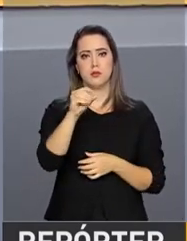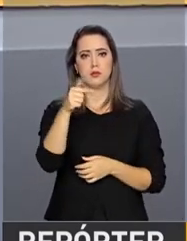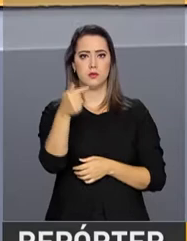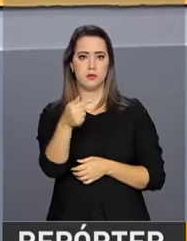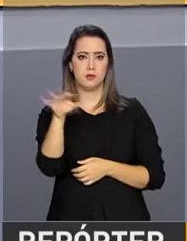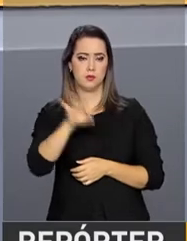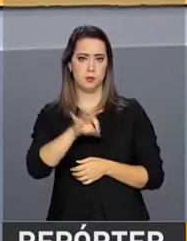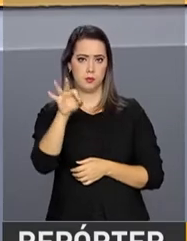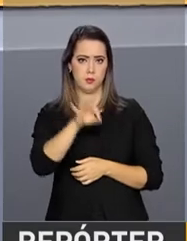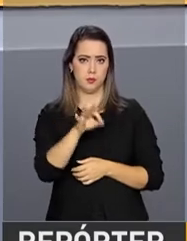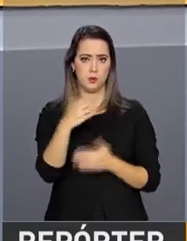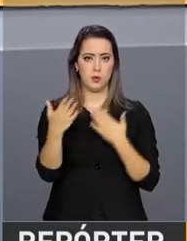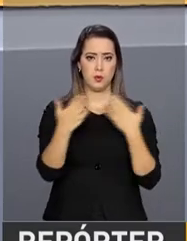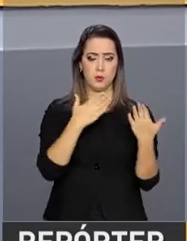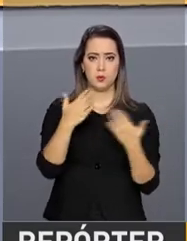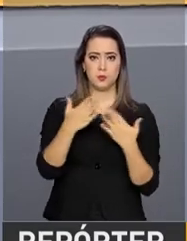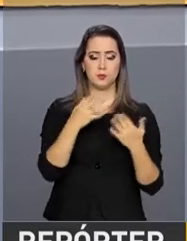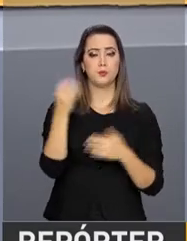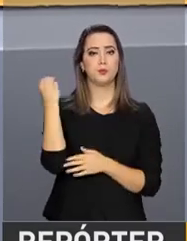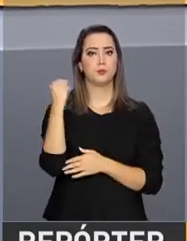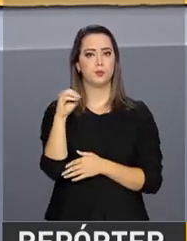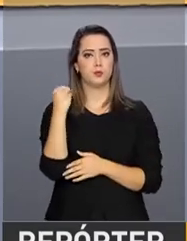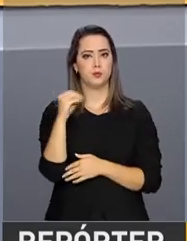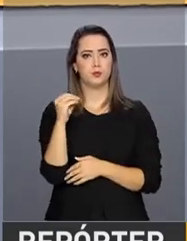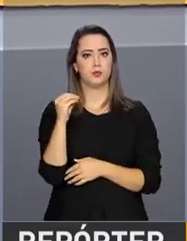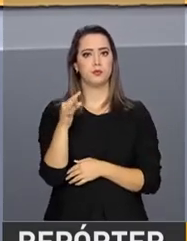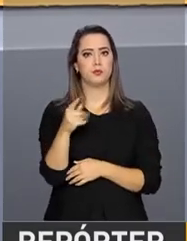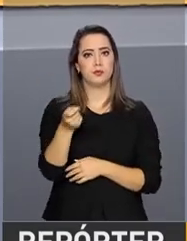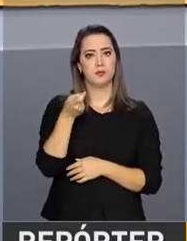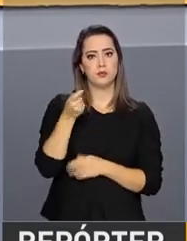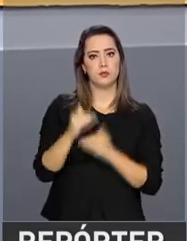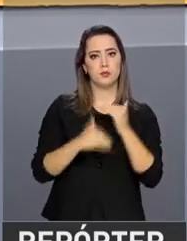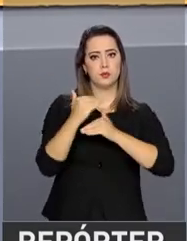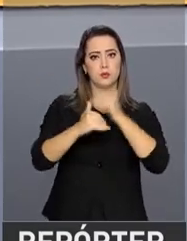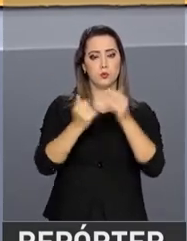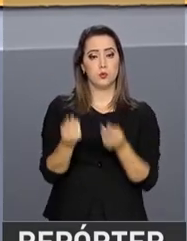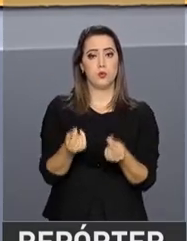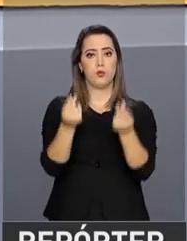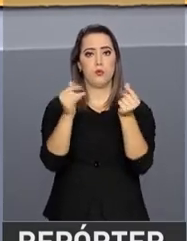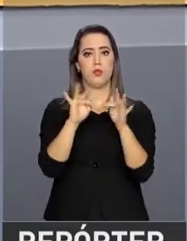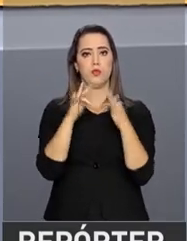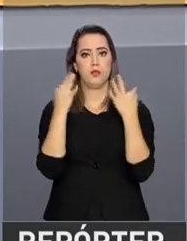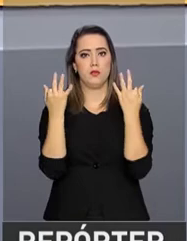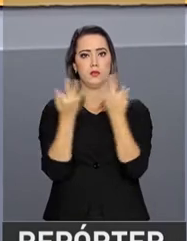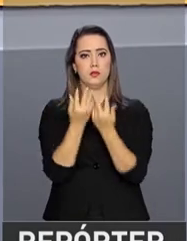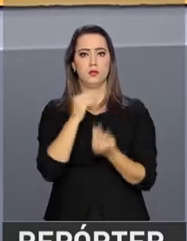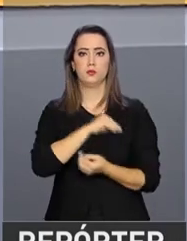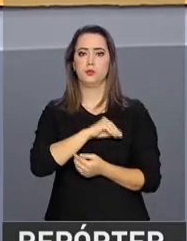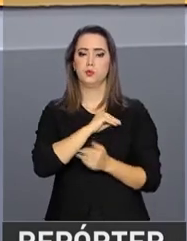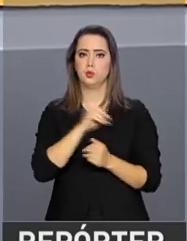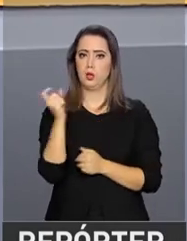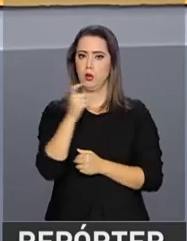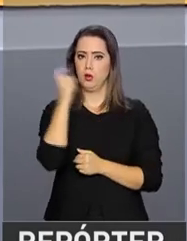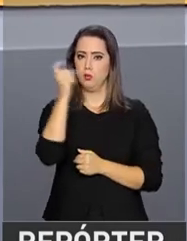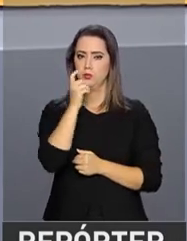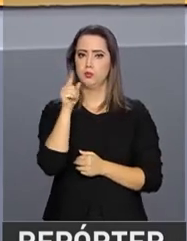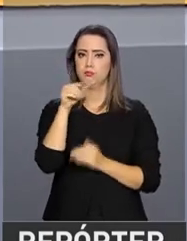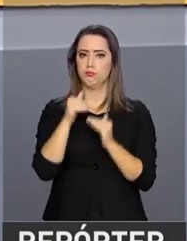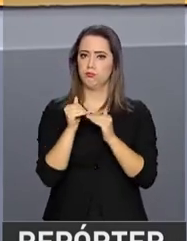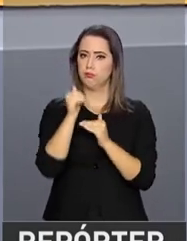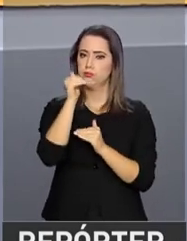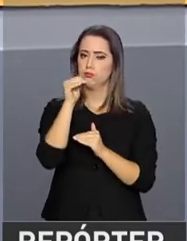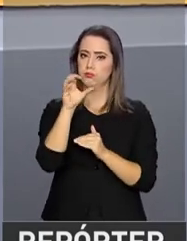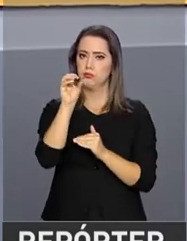0,07 por cento em comparação a outubro a taxa de crescimento dos preços das famílias de renda alta por sua vez